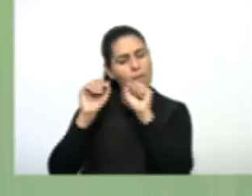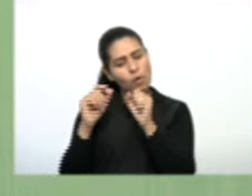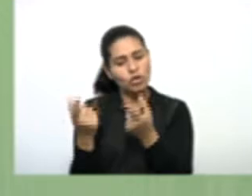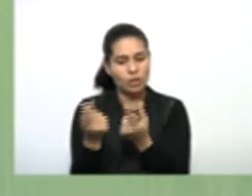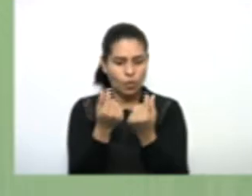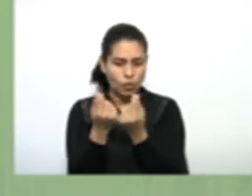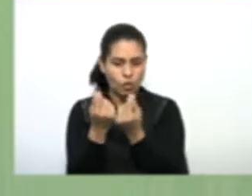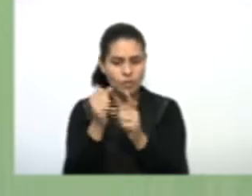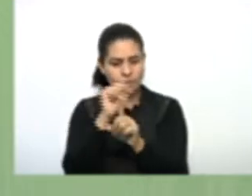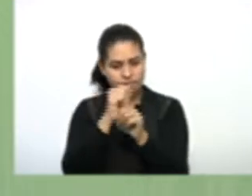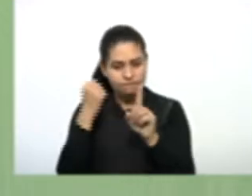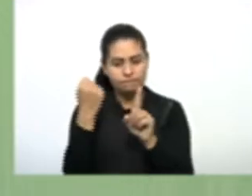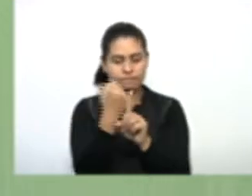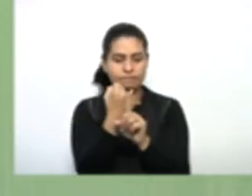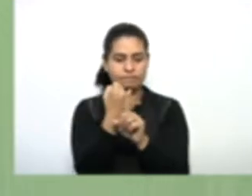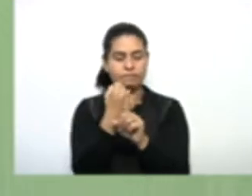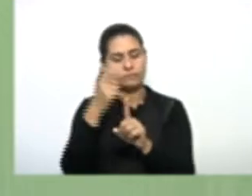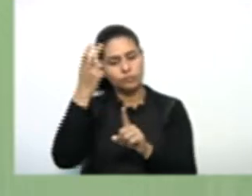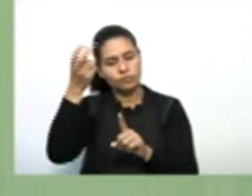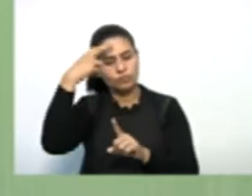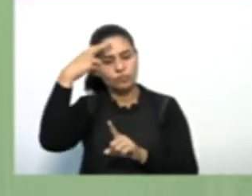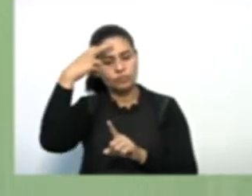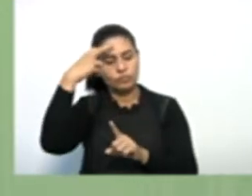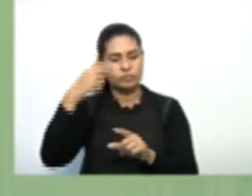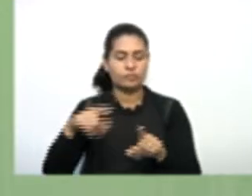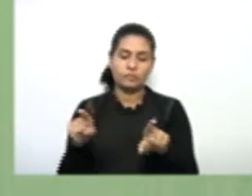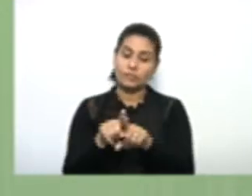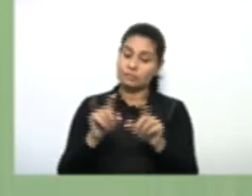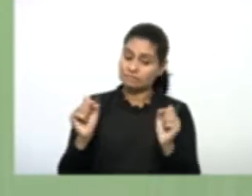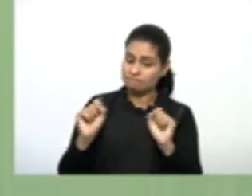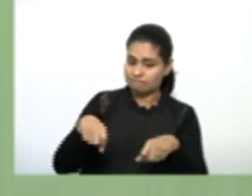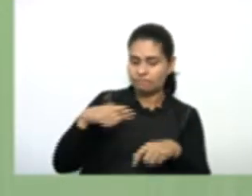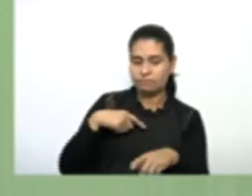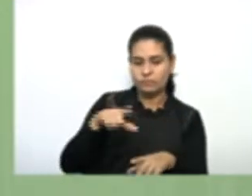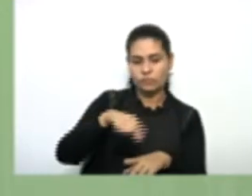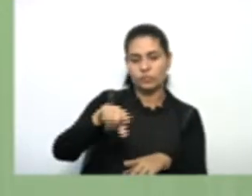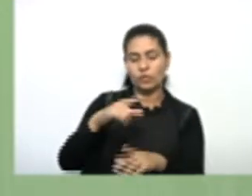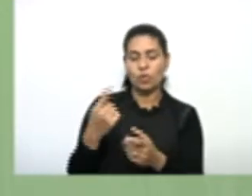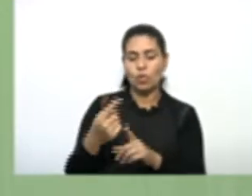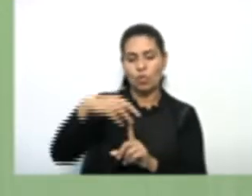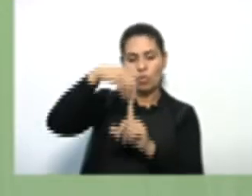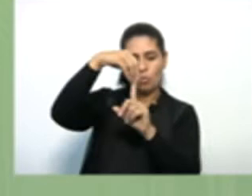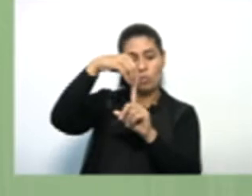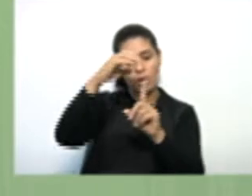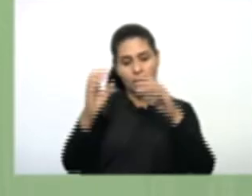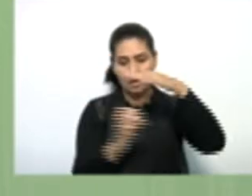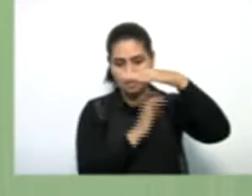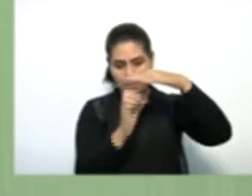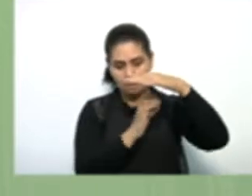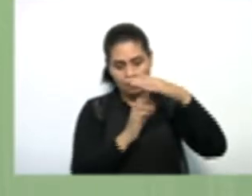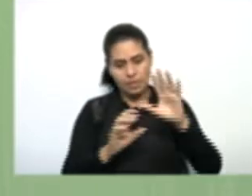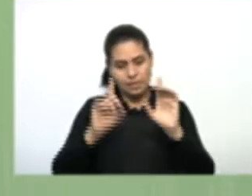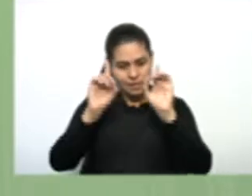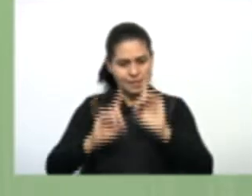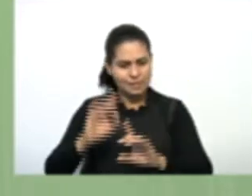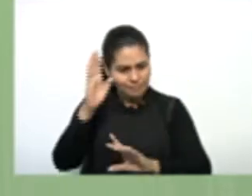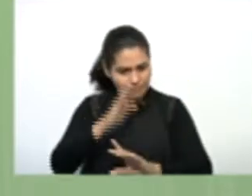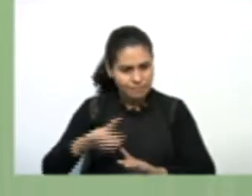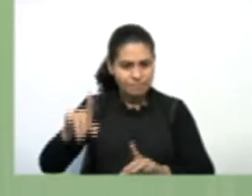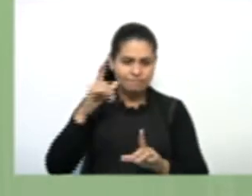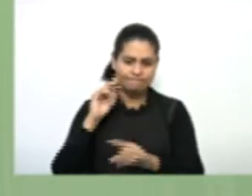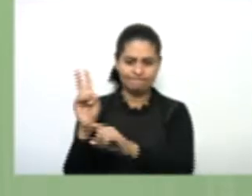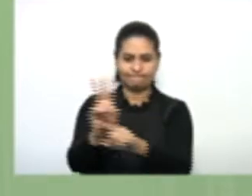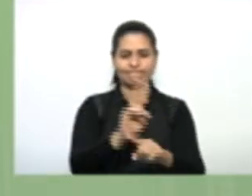econômicas, sociais e culturais. Isso ocorre por meio de uma empresa democraticamente